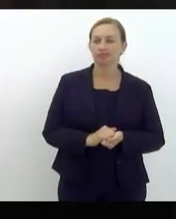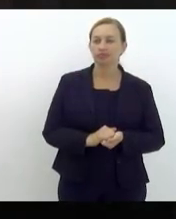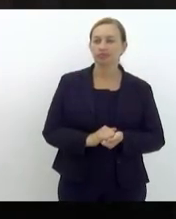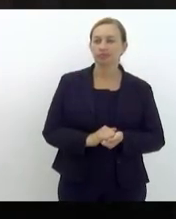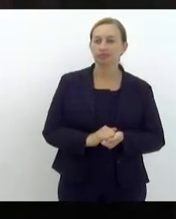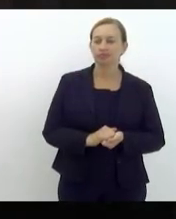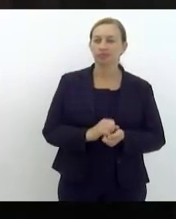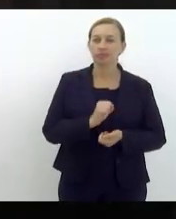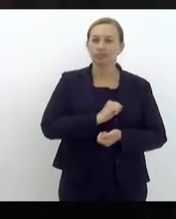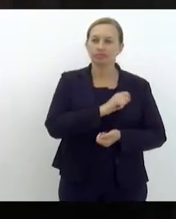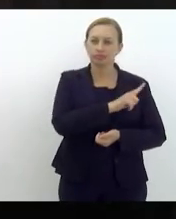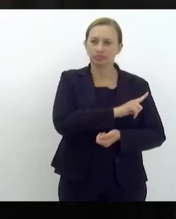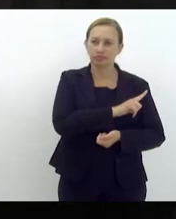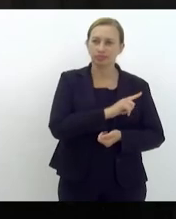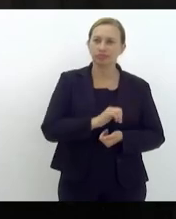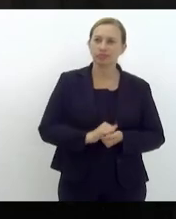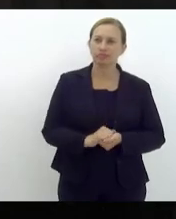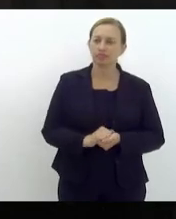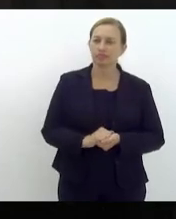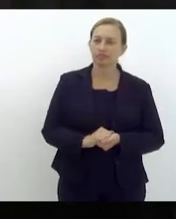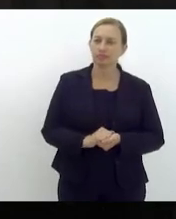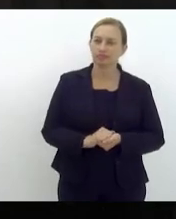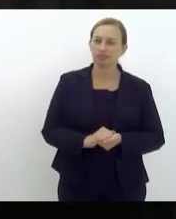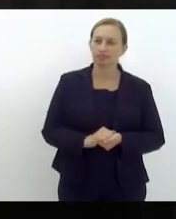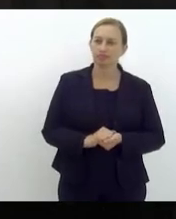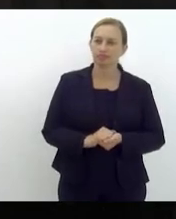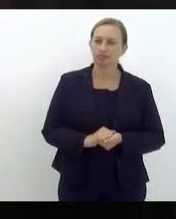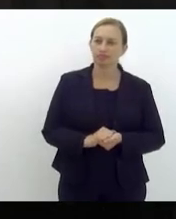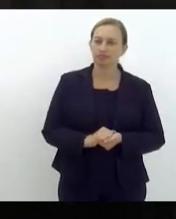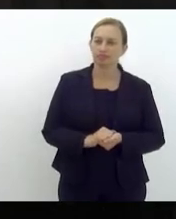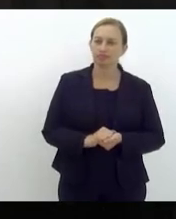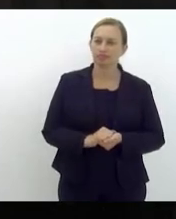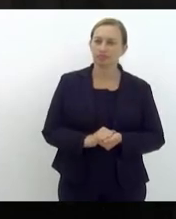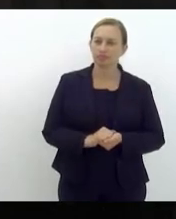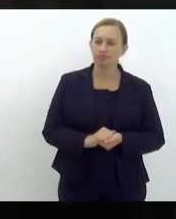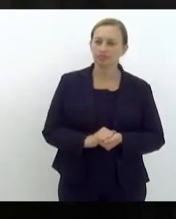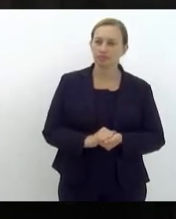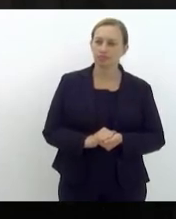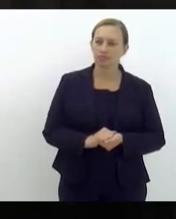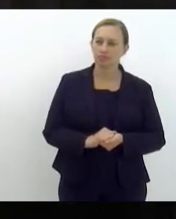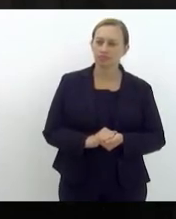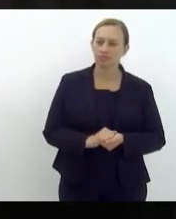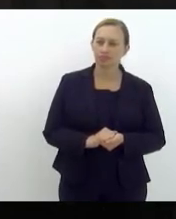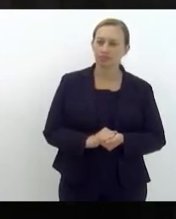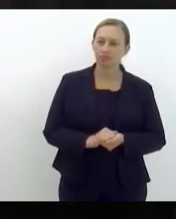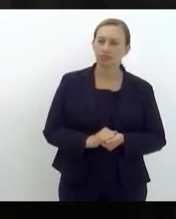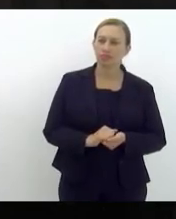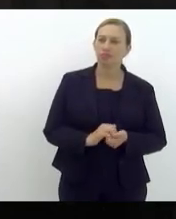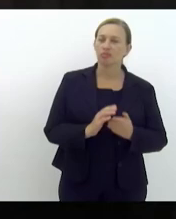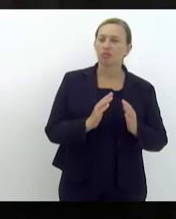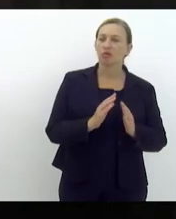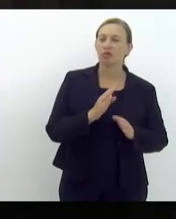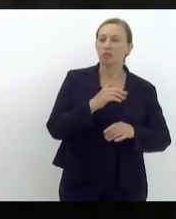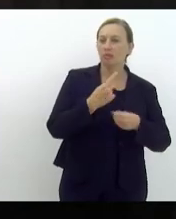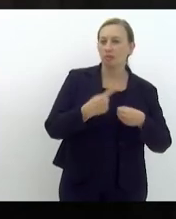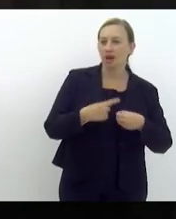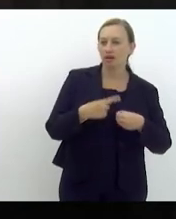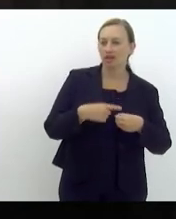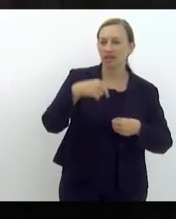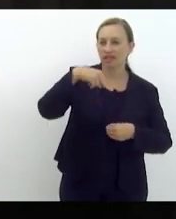em São Gonçalo de uma ocupação no bairro do Anaia vou tratar também